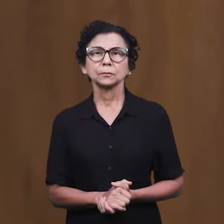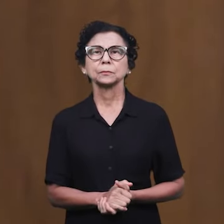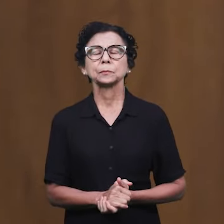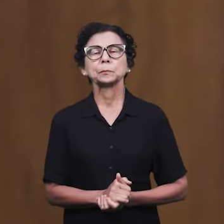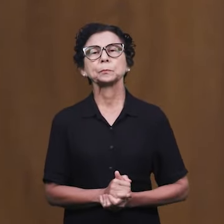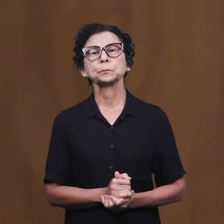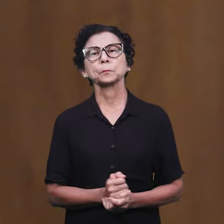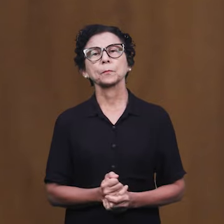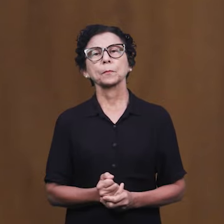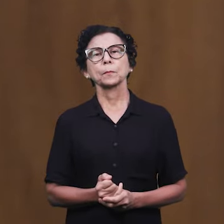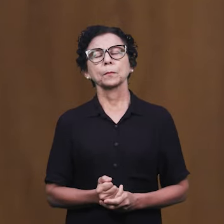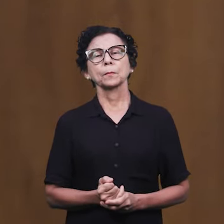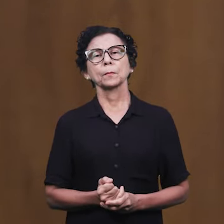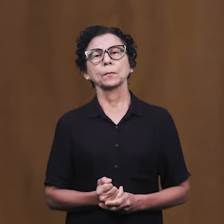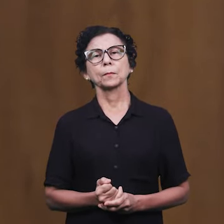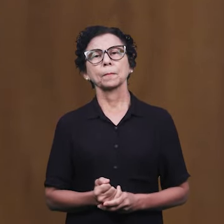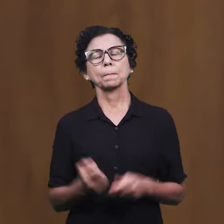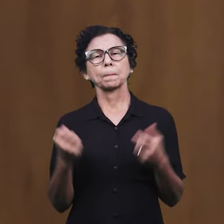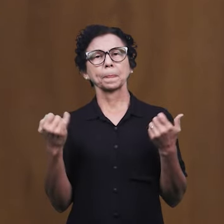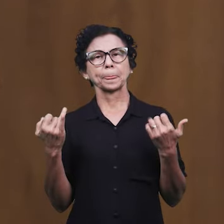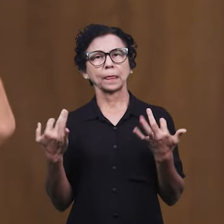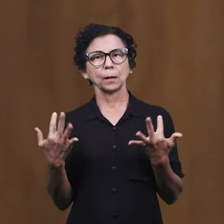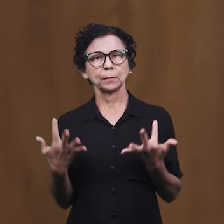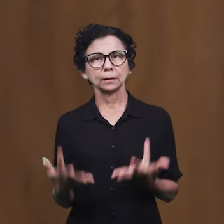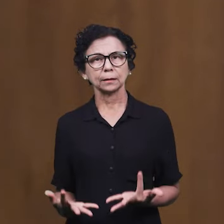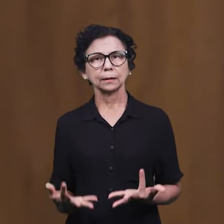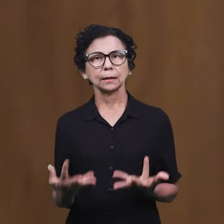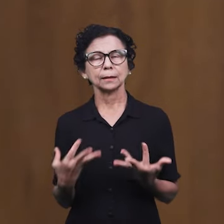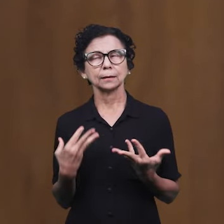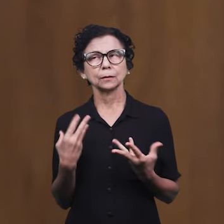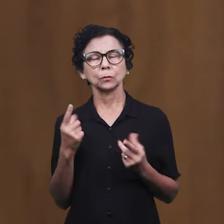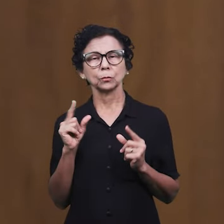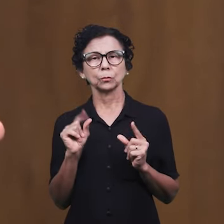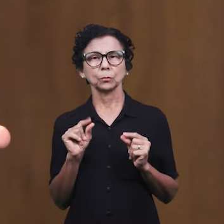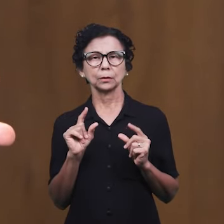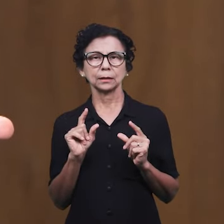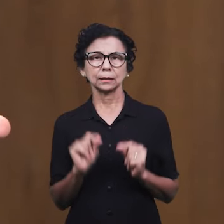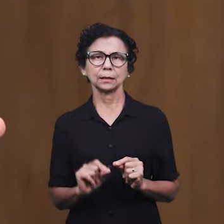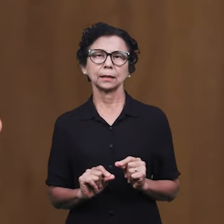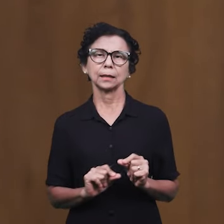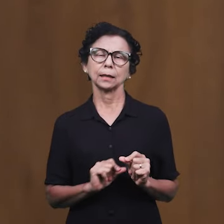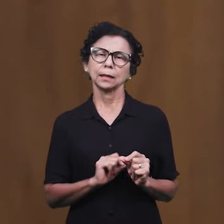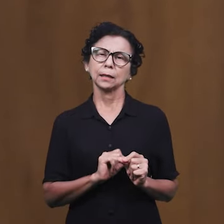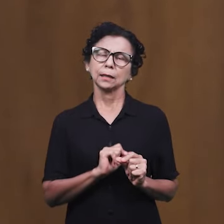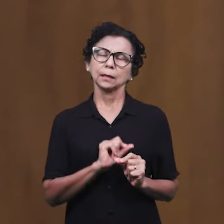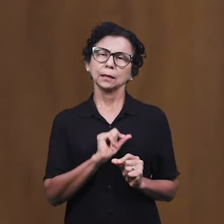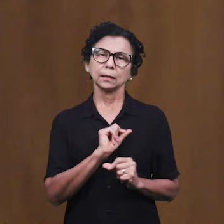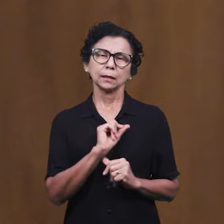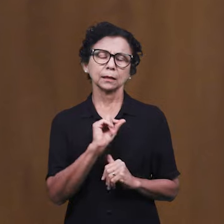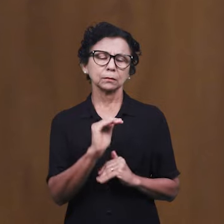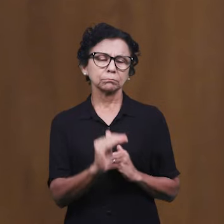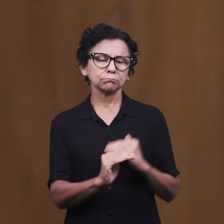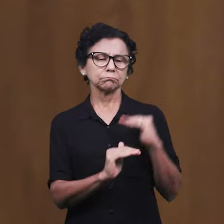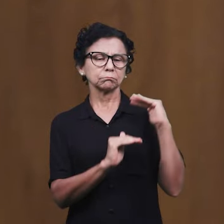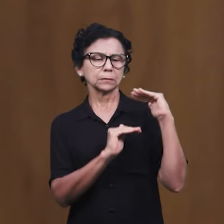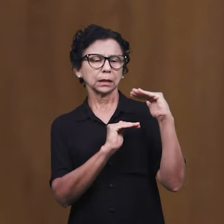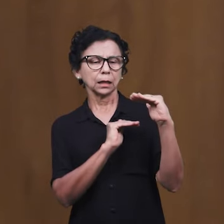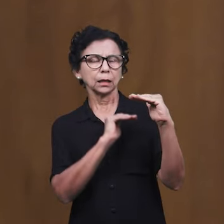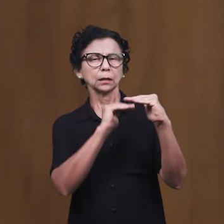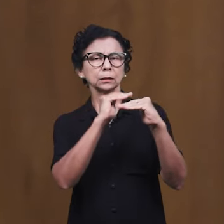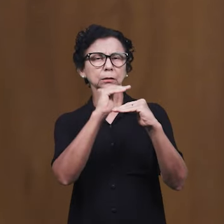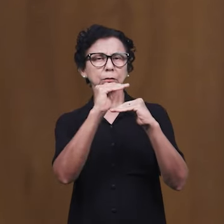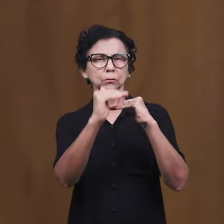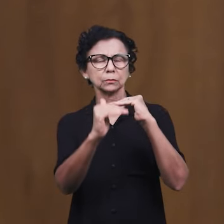que há uma formação lenta e gradual, como propõe a teoria da evolução. Então, a gente tem